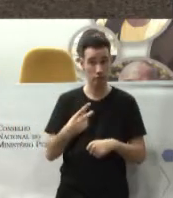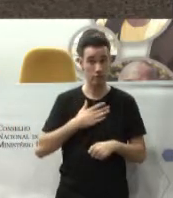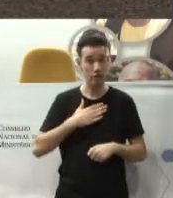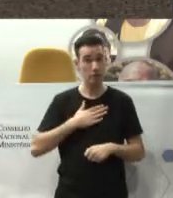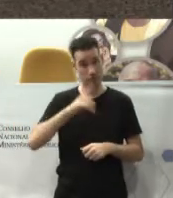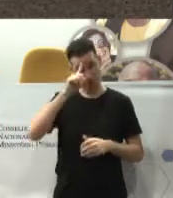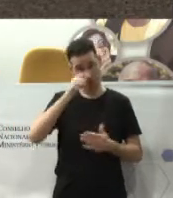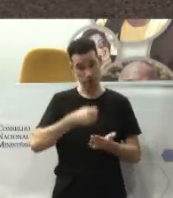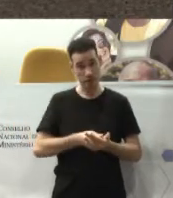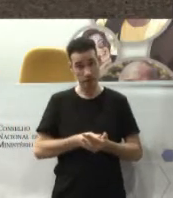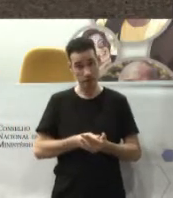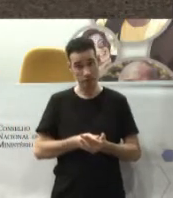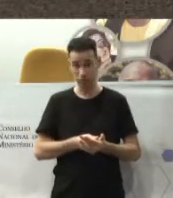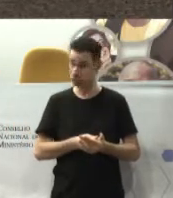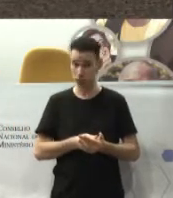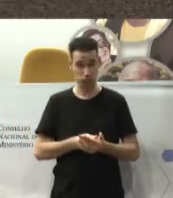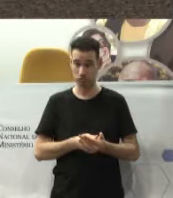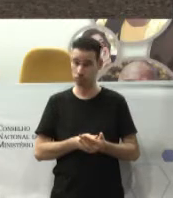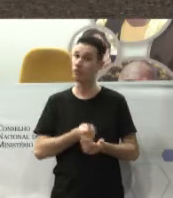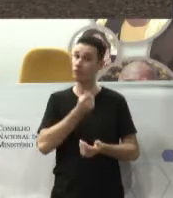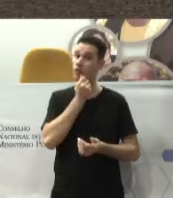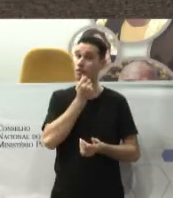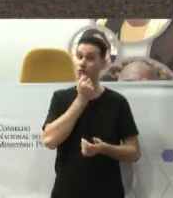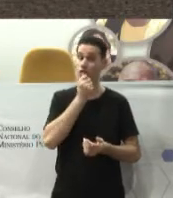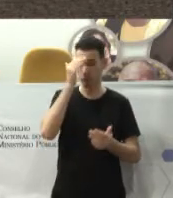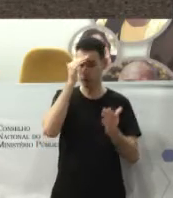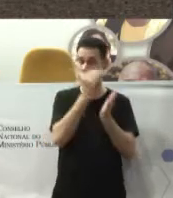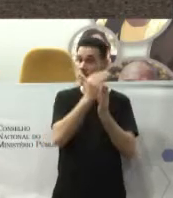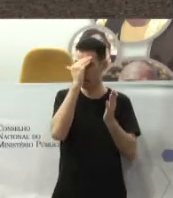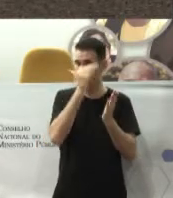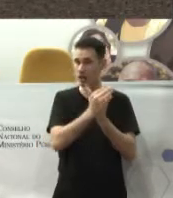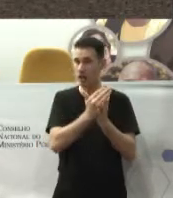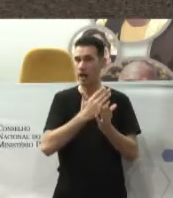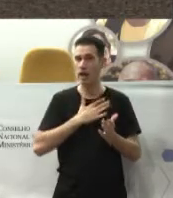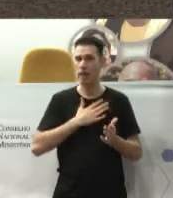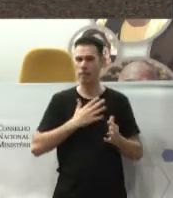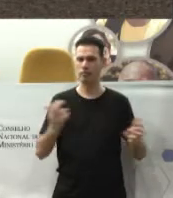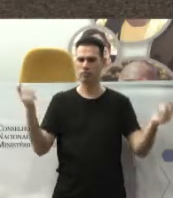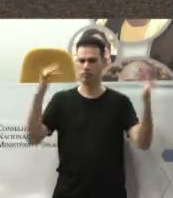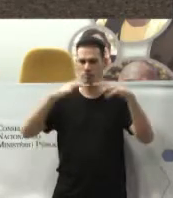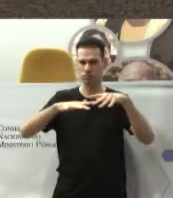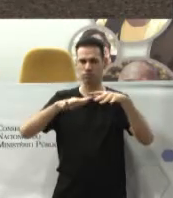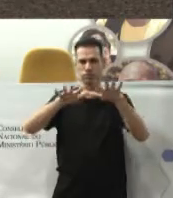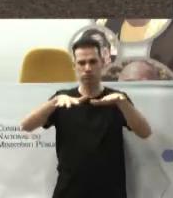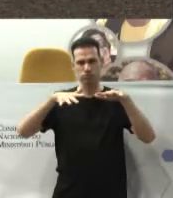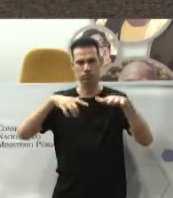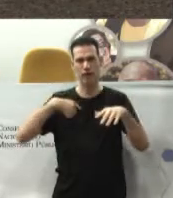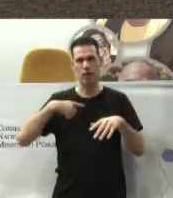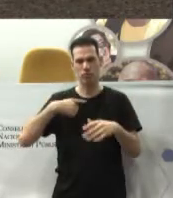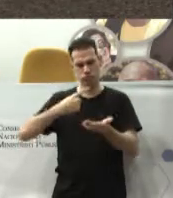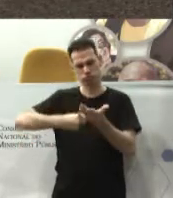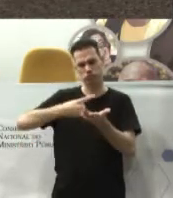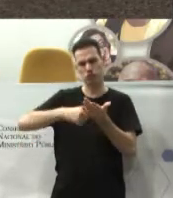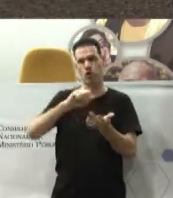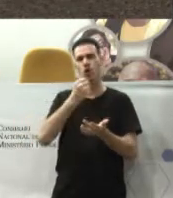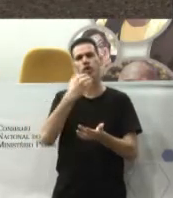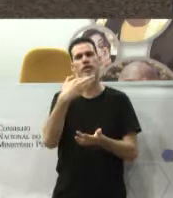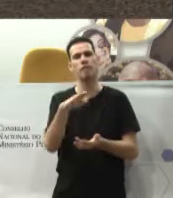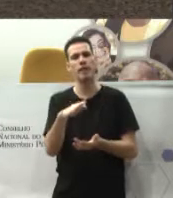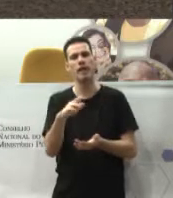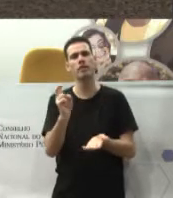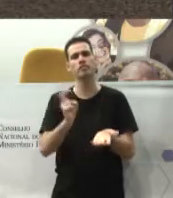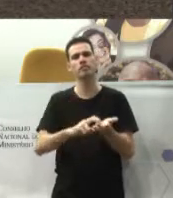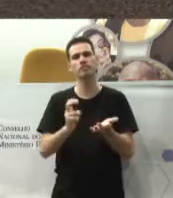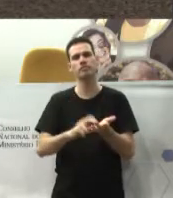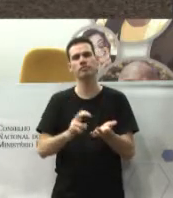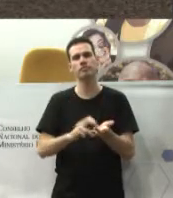decisão não foi cumprida. Só que imaginem. A minha audiência marquei para 9 da manhã, 8:30 a pessoa foi